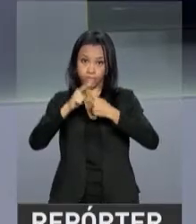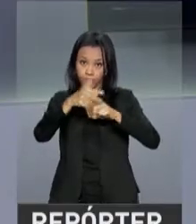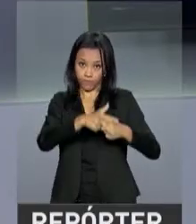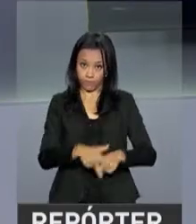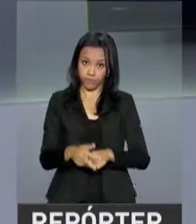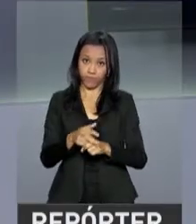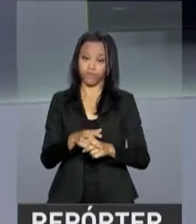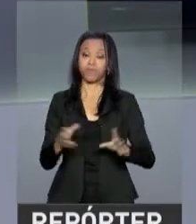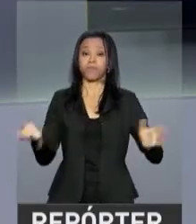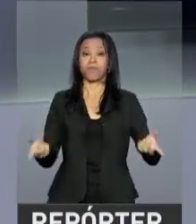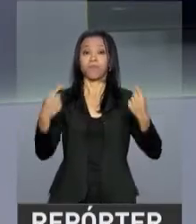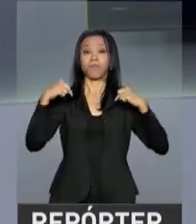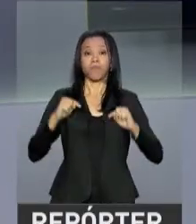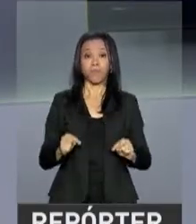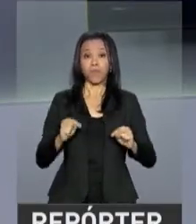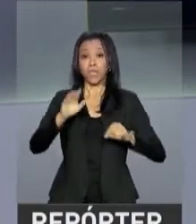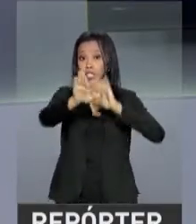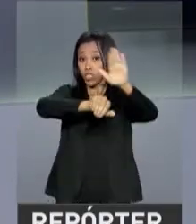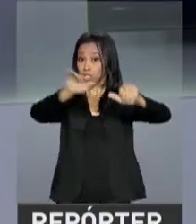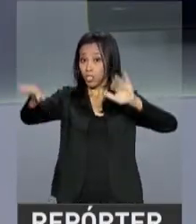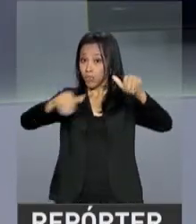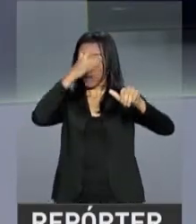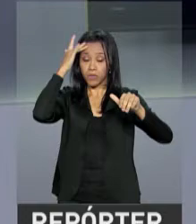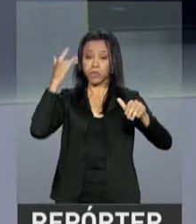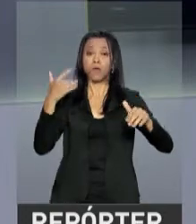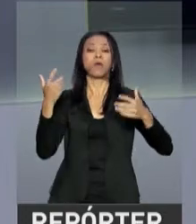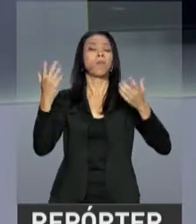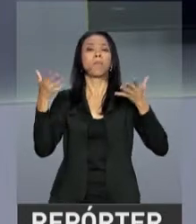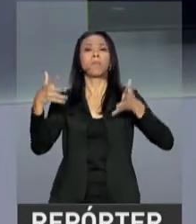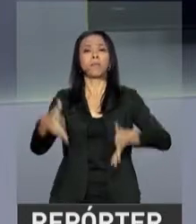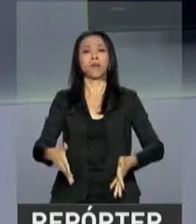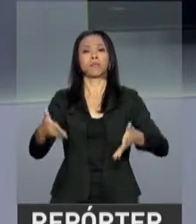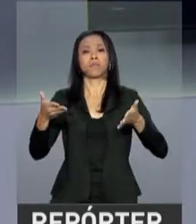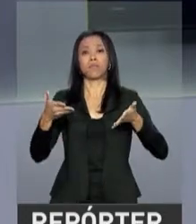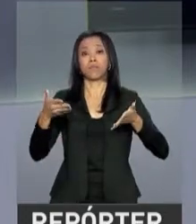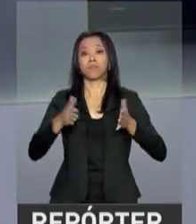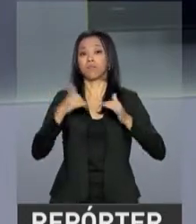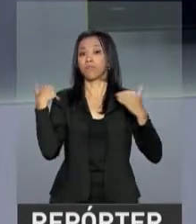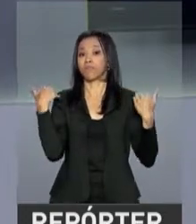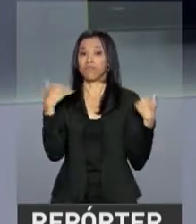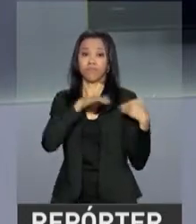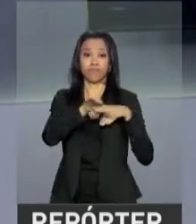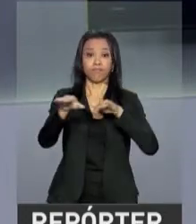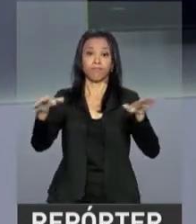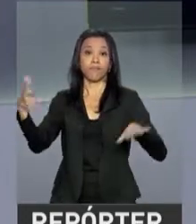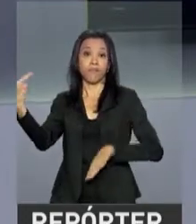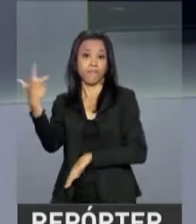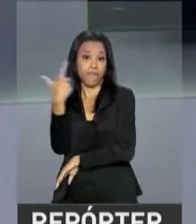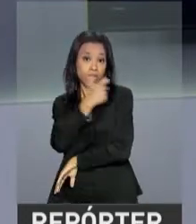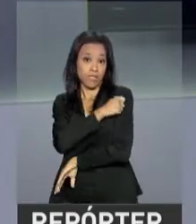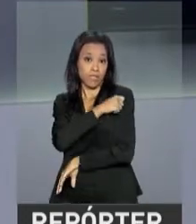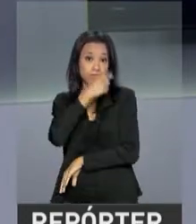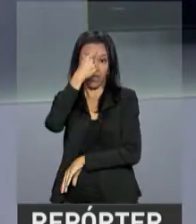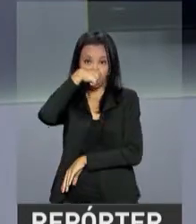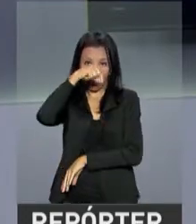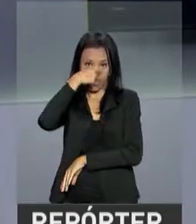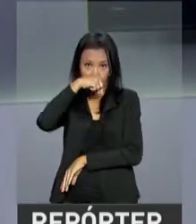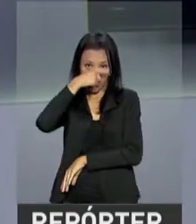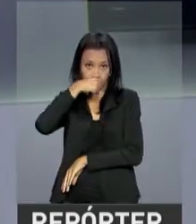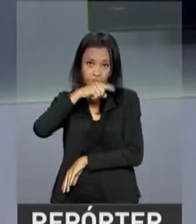chamar a população para participar da campanha nacional de vacinação contra a influenza a famosa e temida